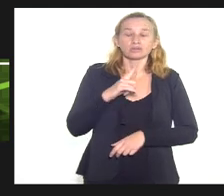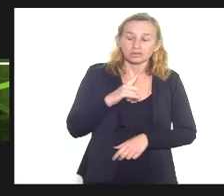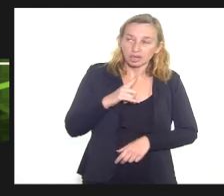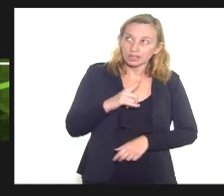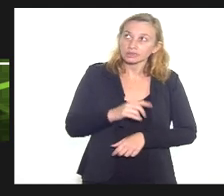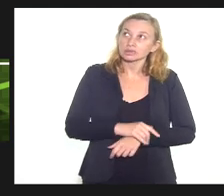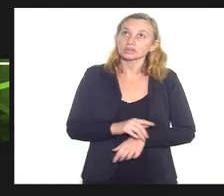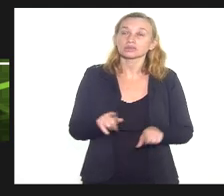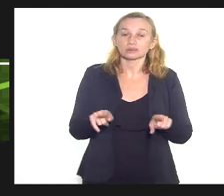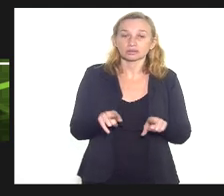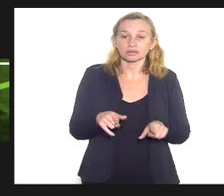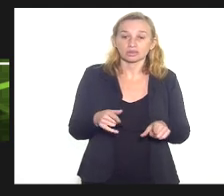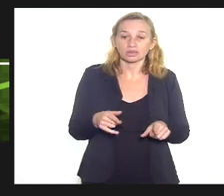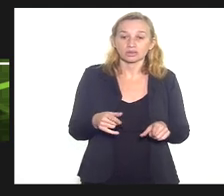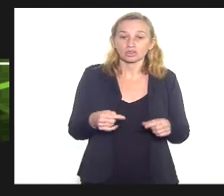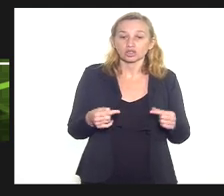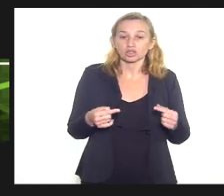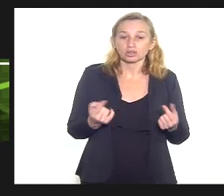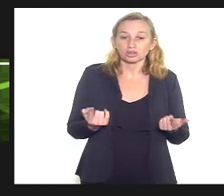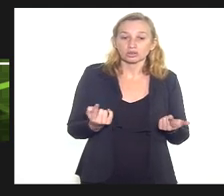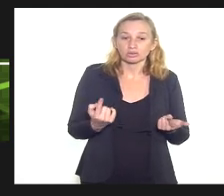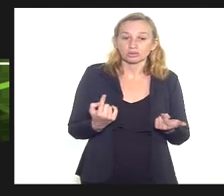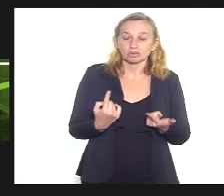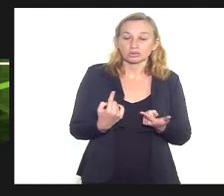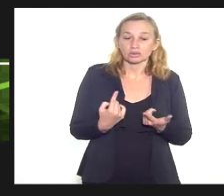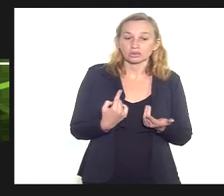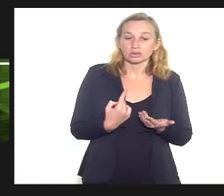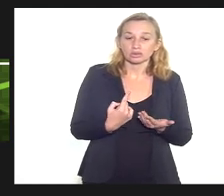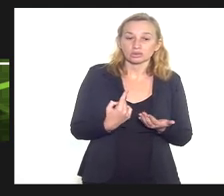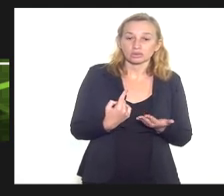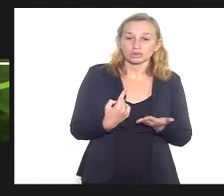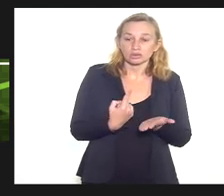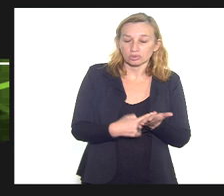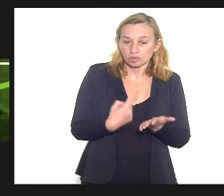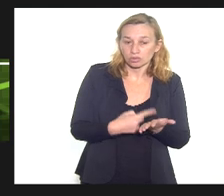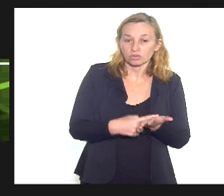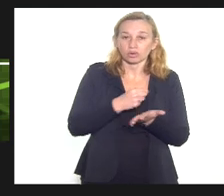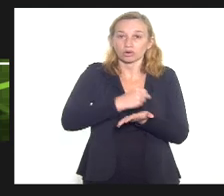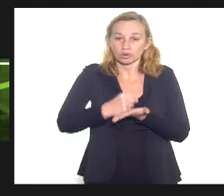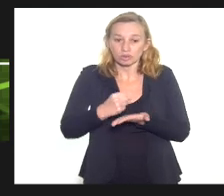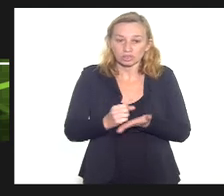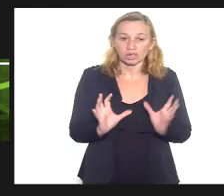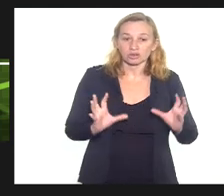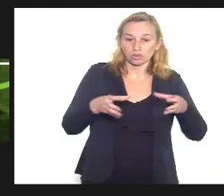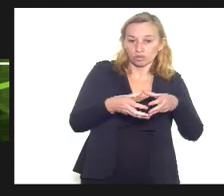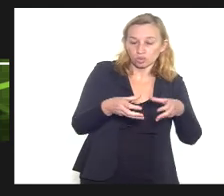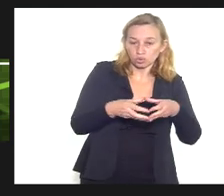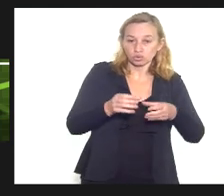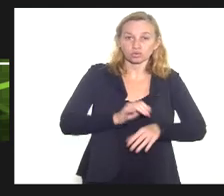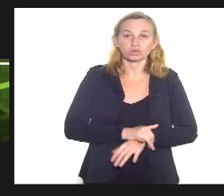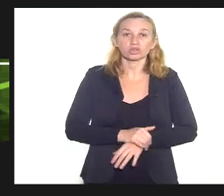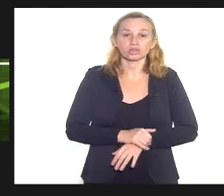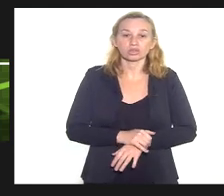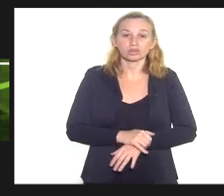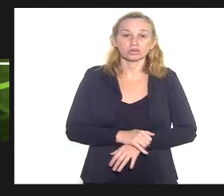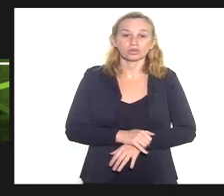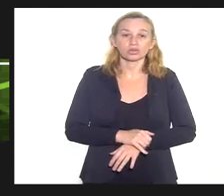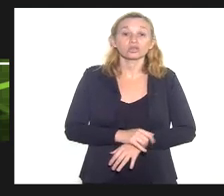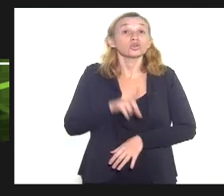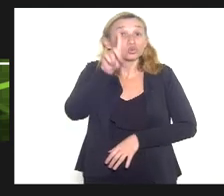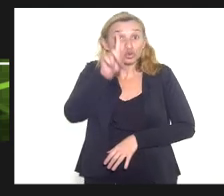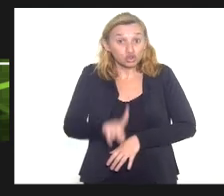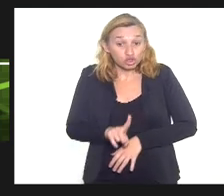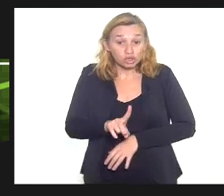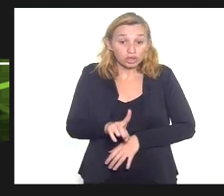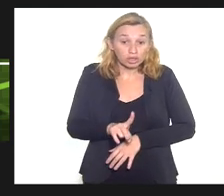Existe também, de acordo com o contrato de operação conjuntas, o JOA, o